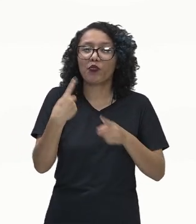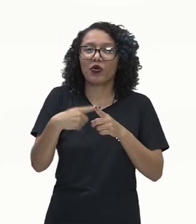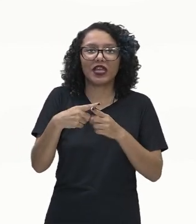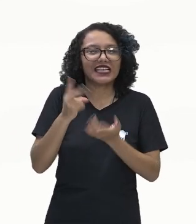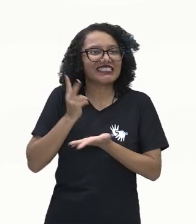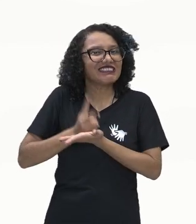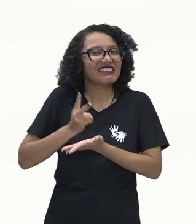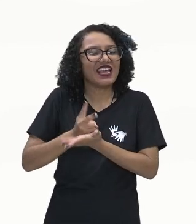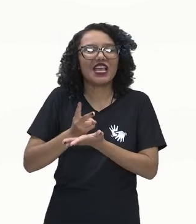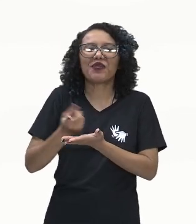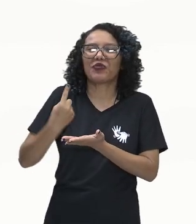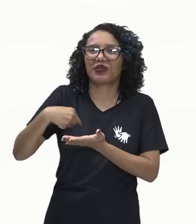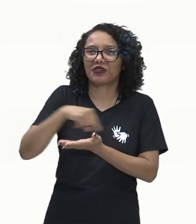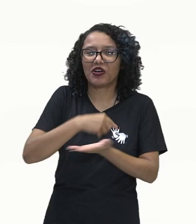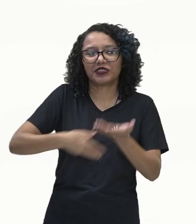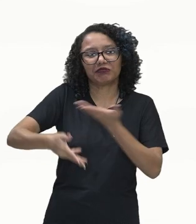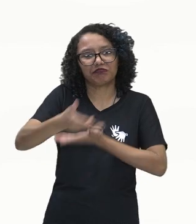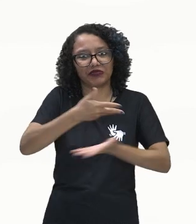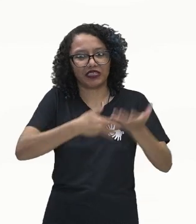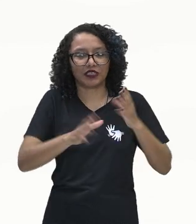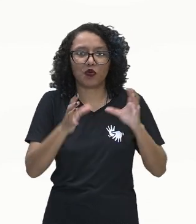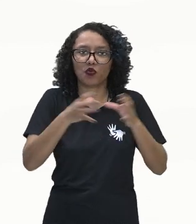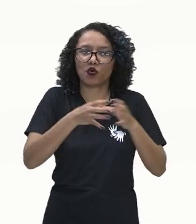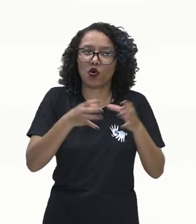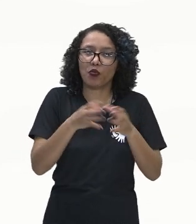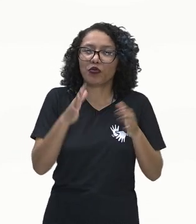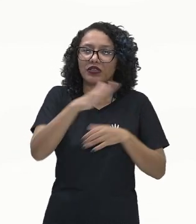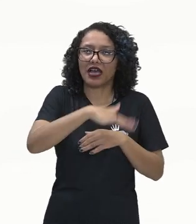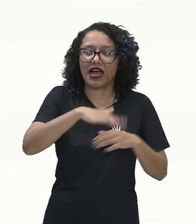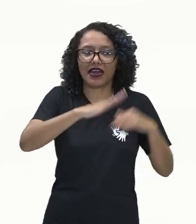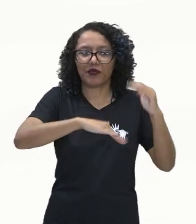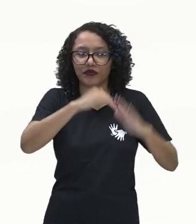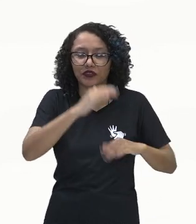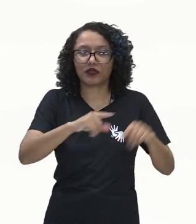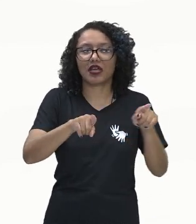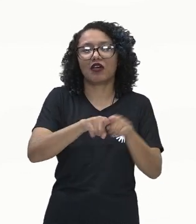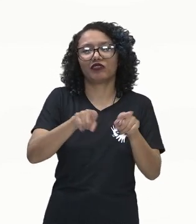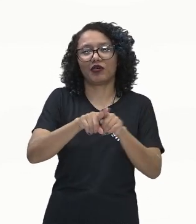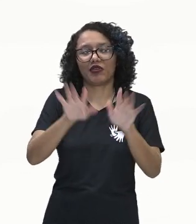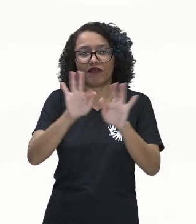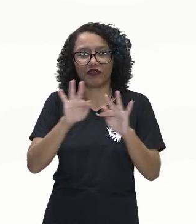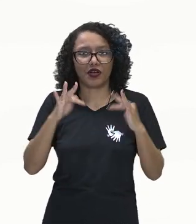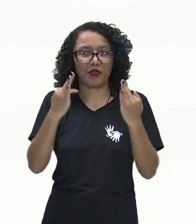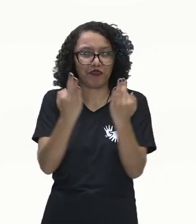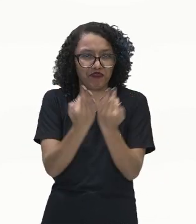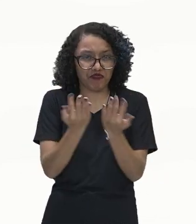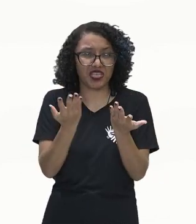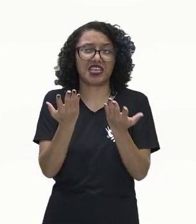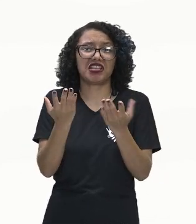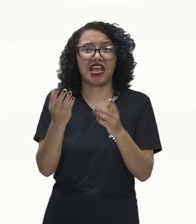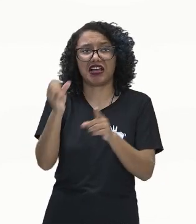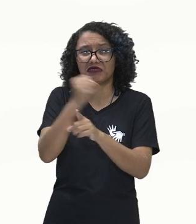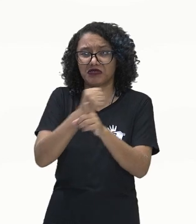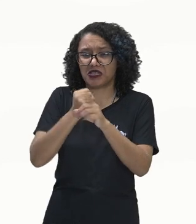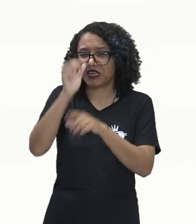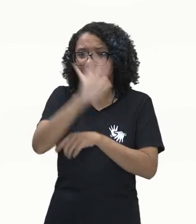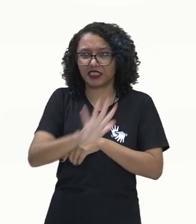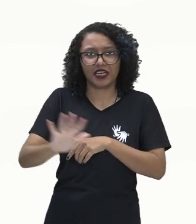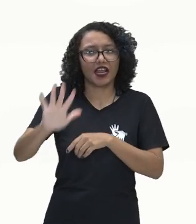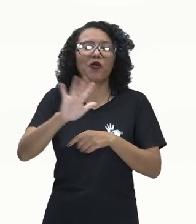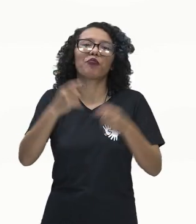tá? Profissional, da vida da gente no seio familiar, da vida da gente em sociedade de uma forma geral, tá